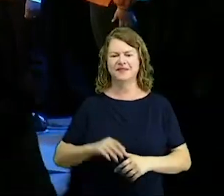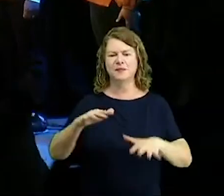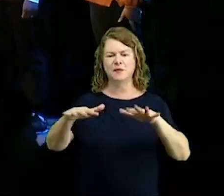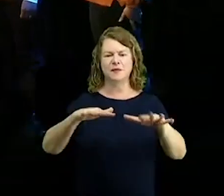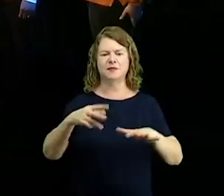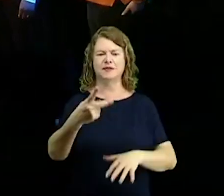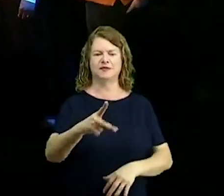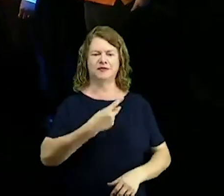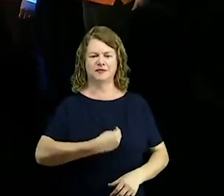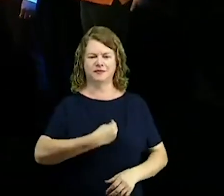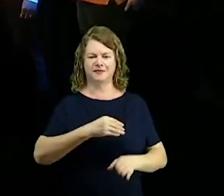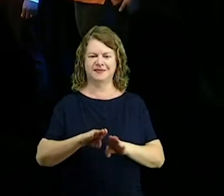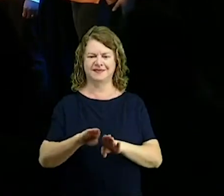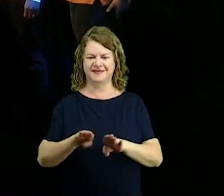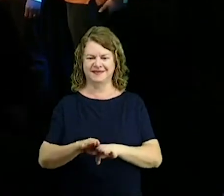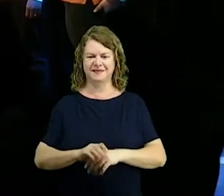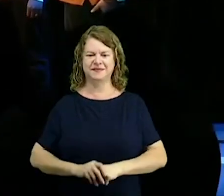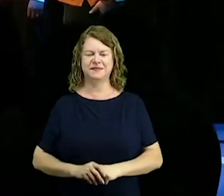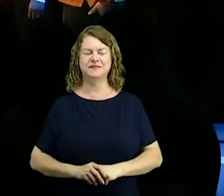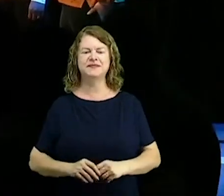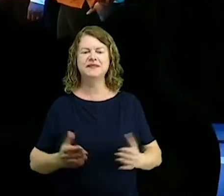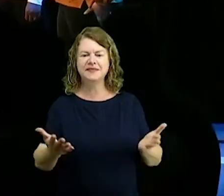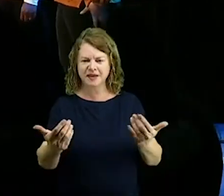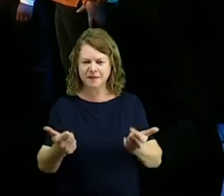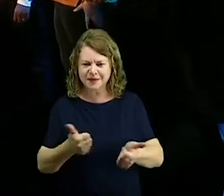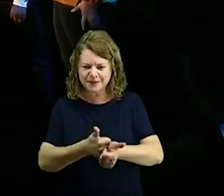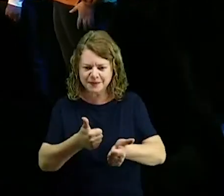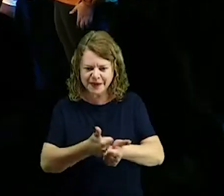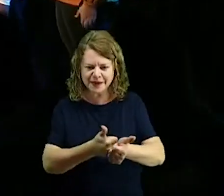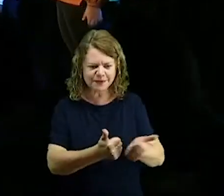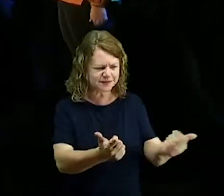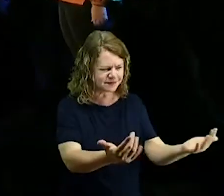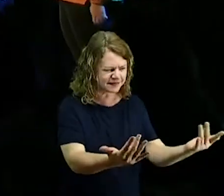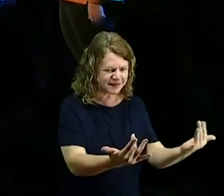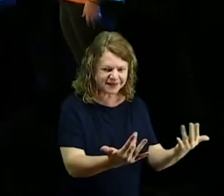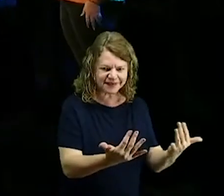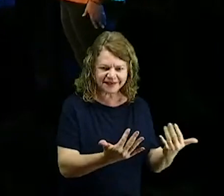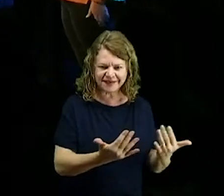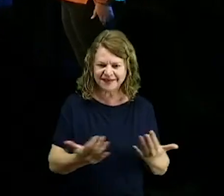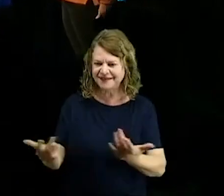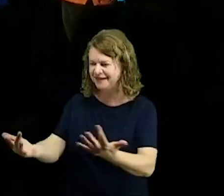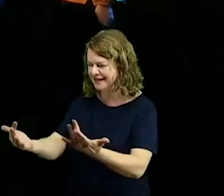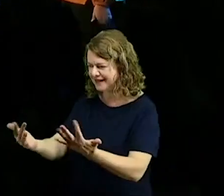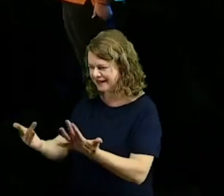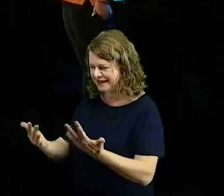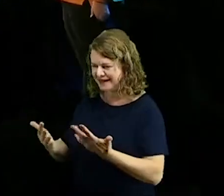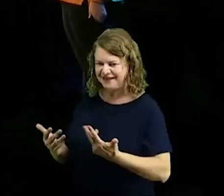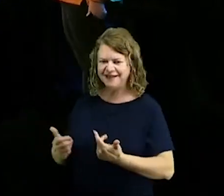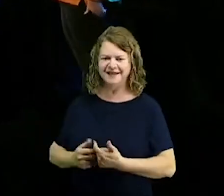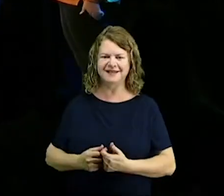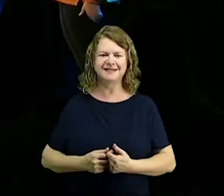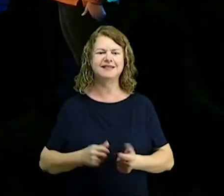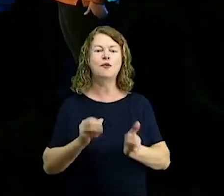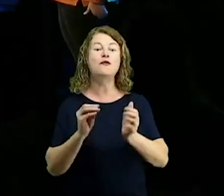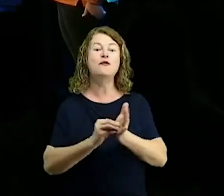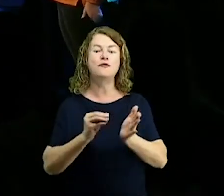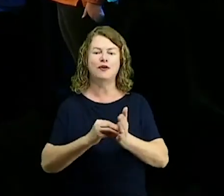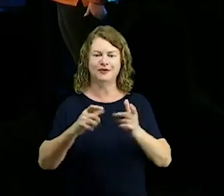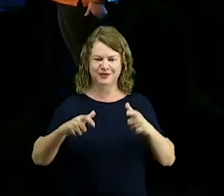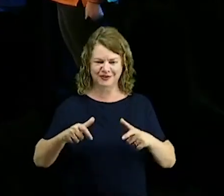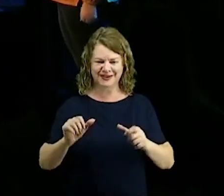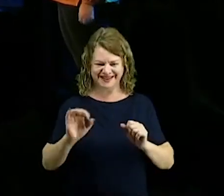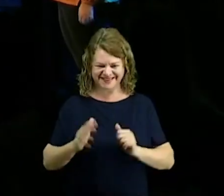vida. Dá um passo para frente. Se você parar aí, o povo não chega. Vem para cá, por favor. Dá um passozinho mais à frente. Deus se move, querido.